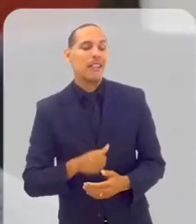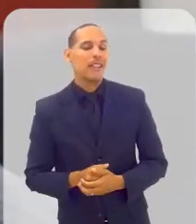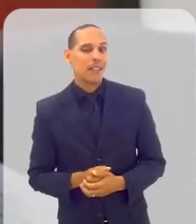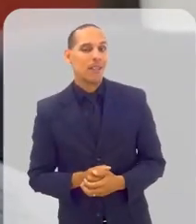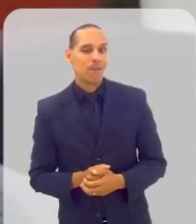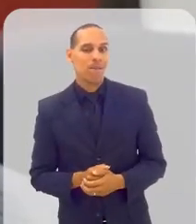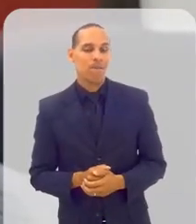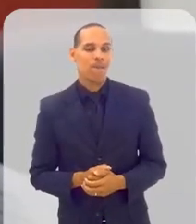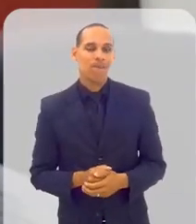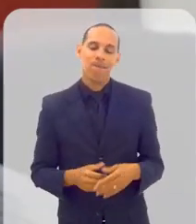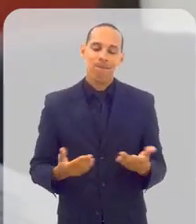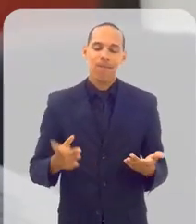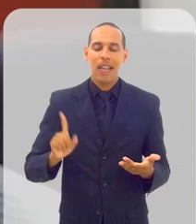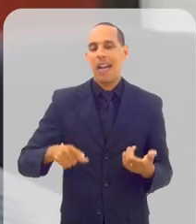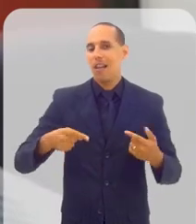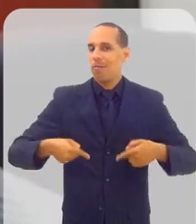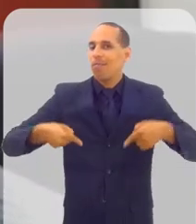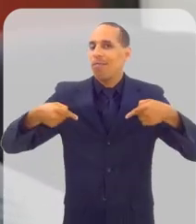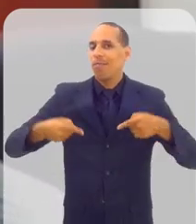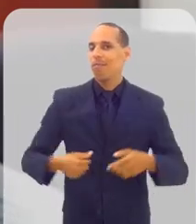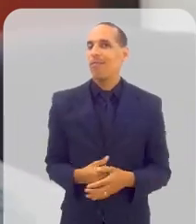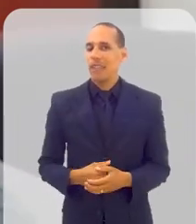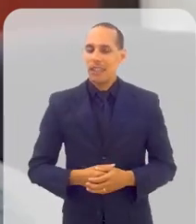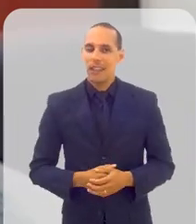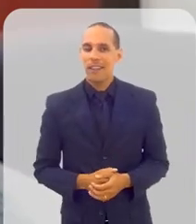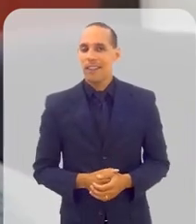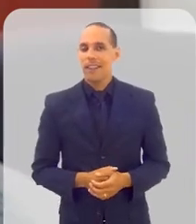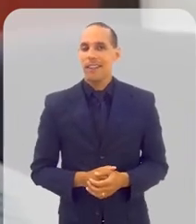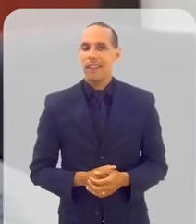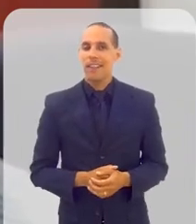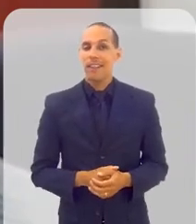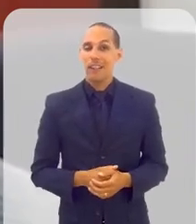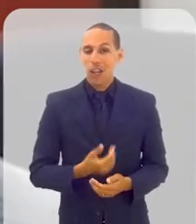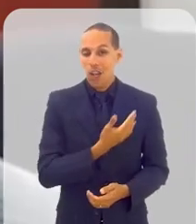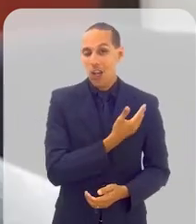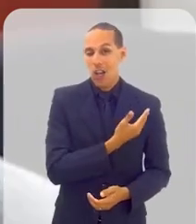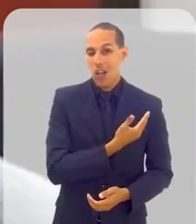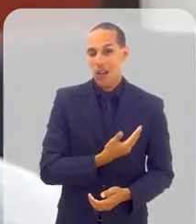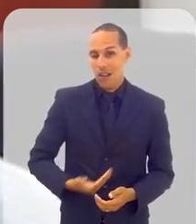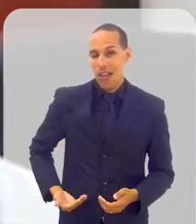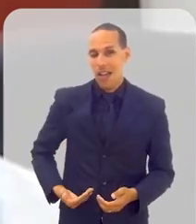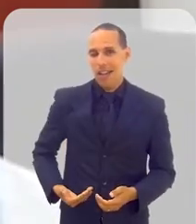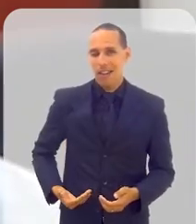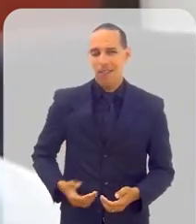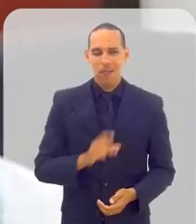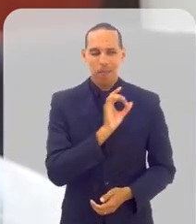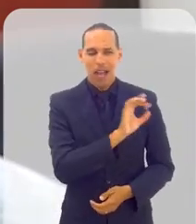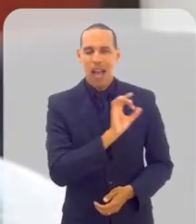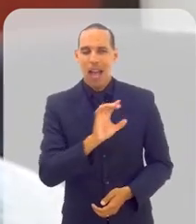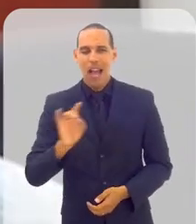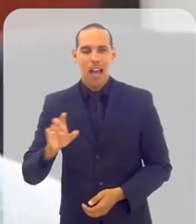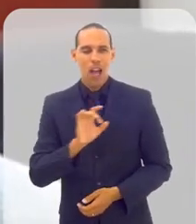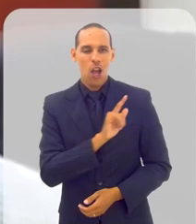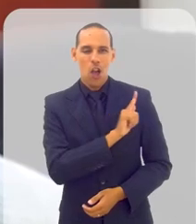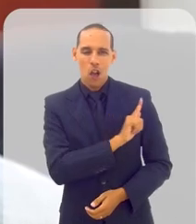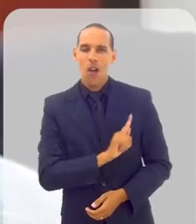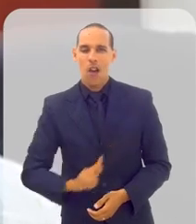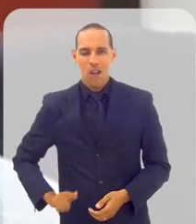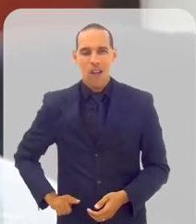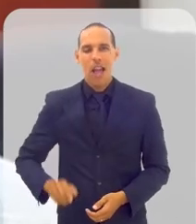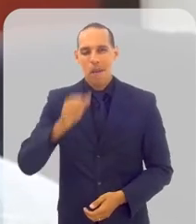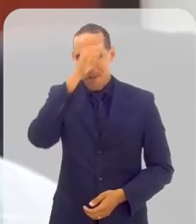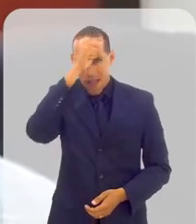em geral. Então, tem esse desafio aí, que nossos governantes, próximos governantes,